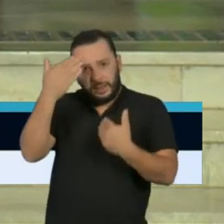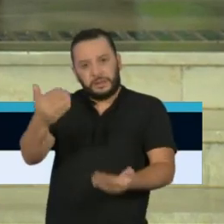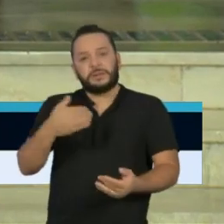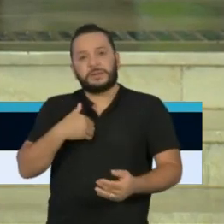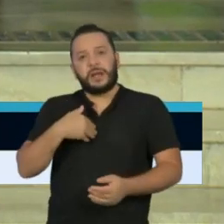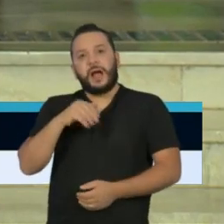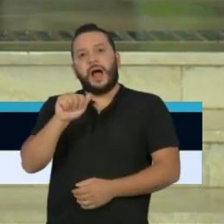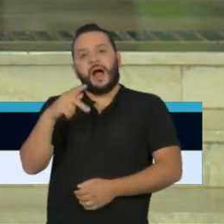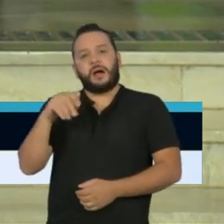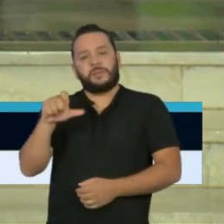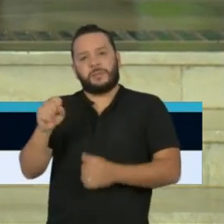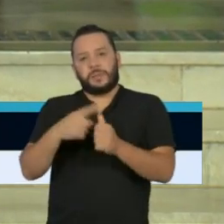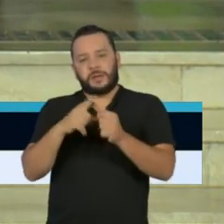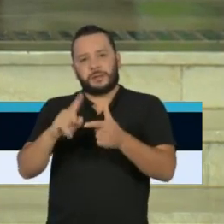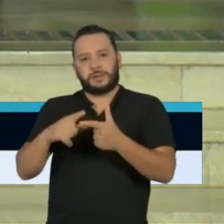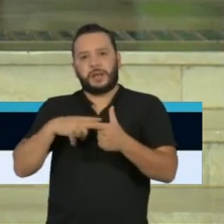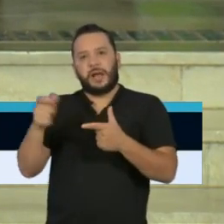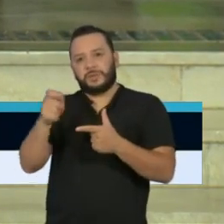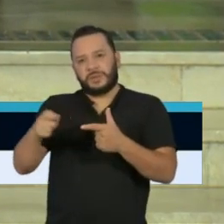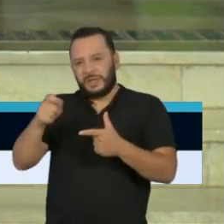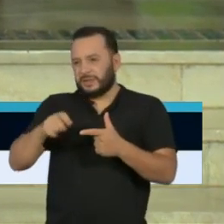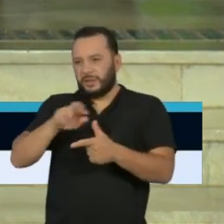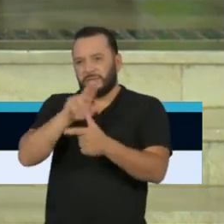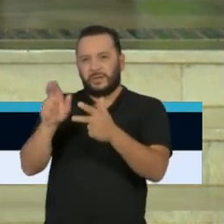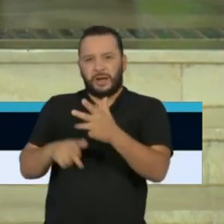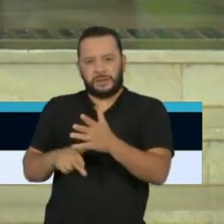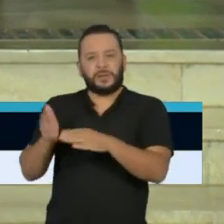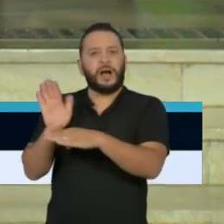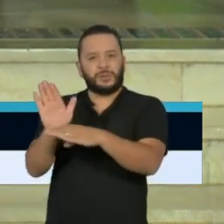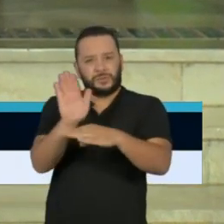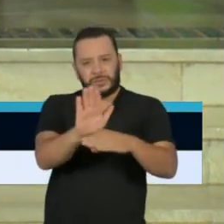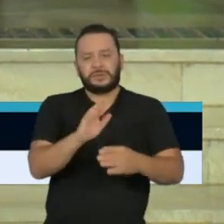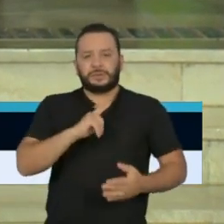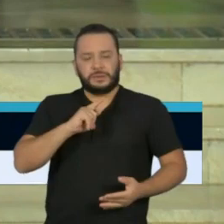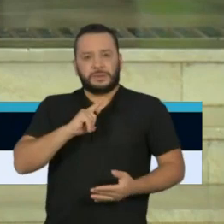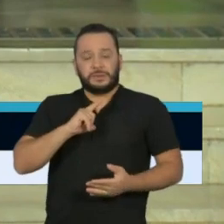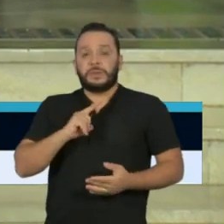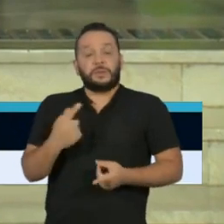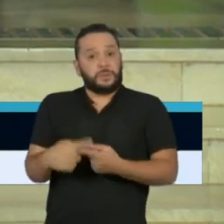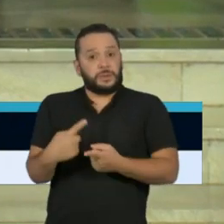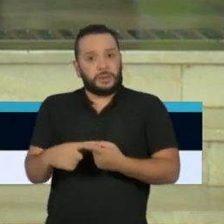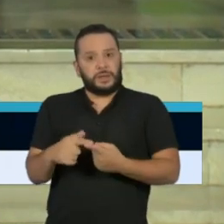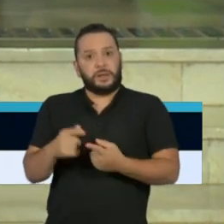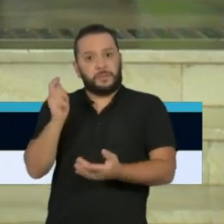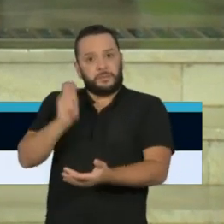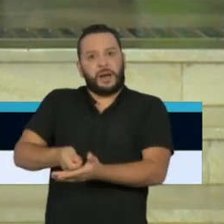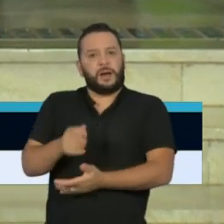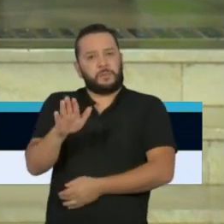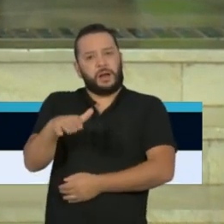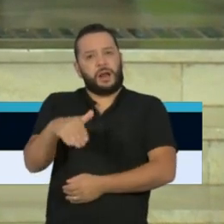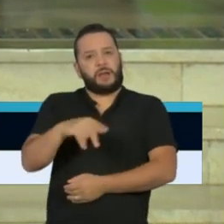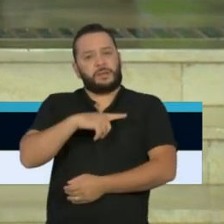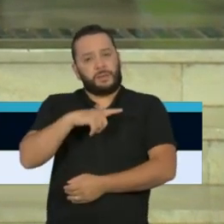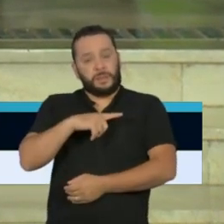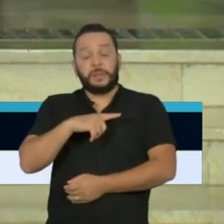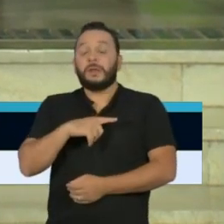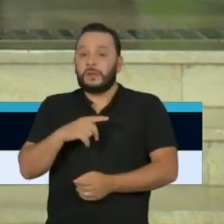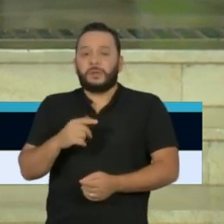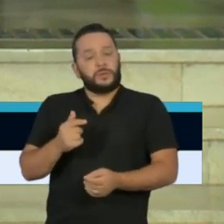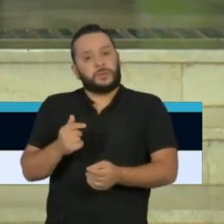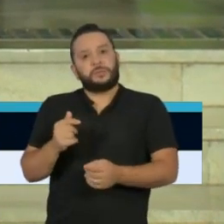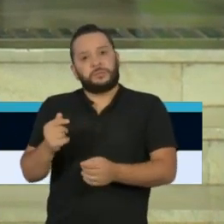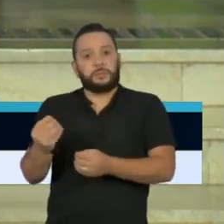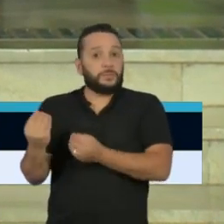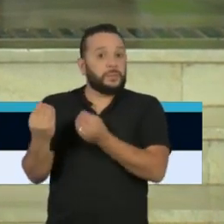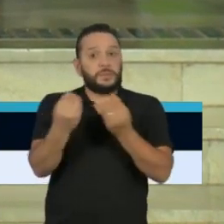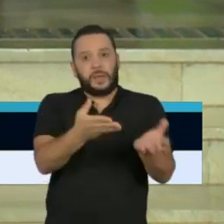a APAS, a ABI, todas as associações que estão participando desse processo, para que o preço seja um preço diferenciado, que a população, se a gente